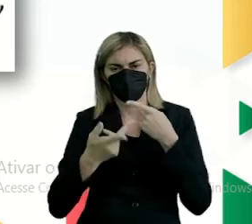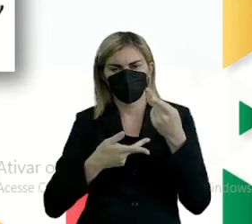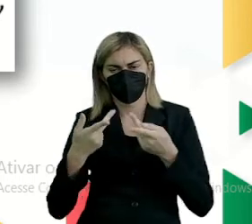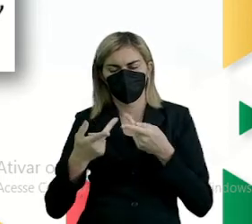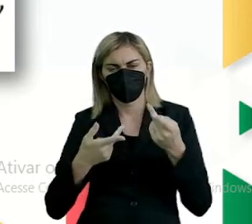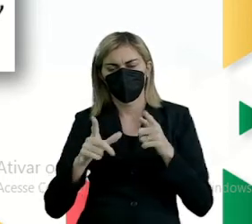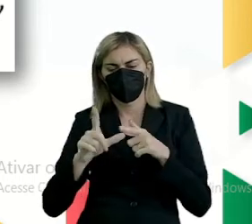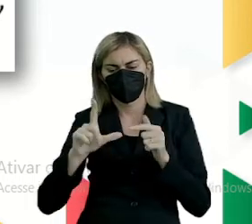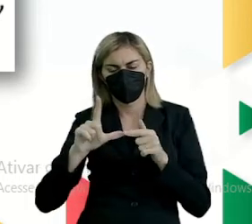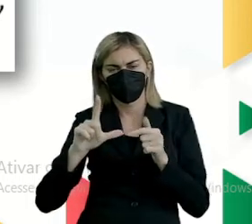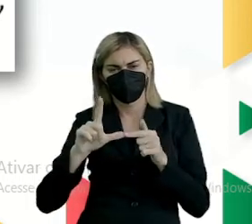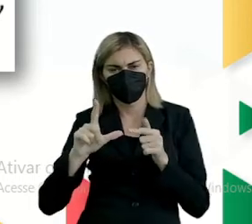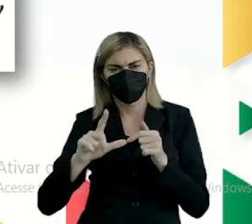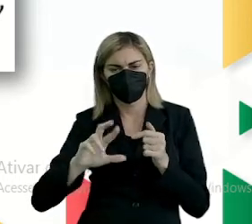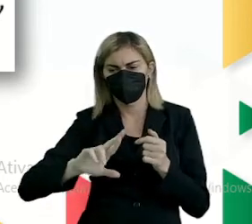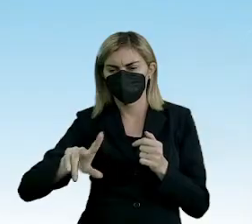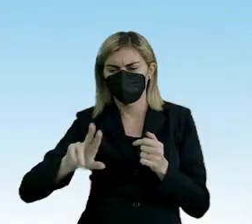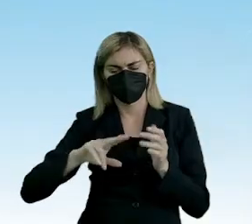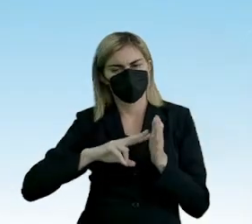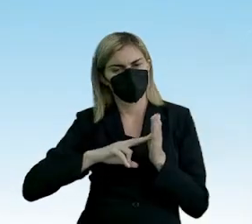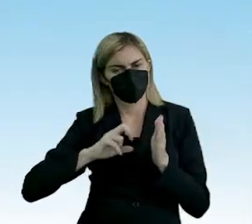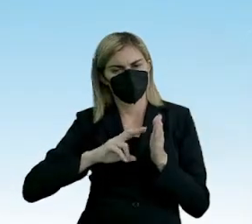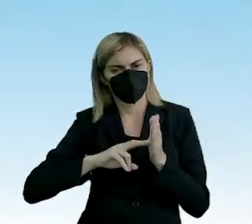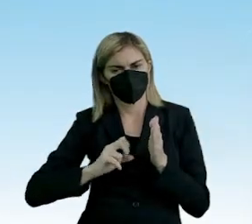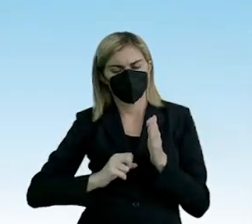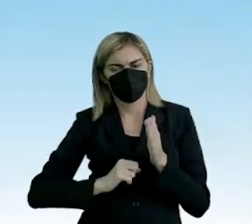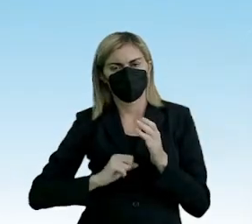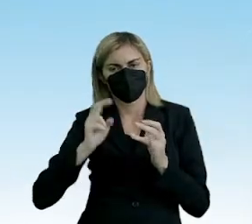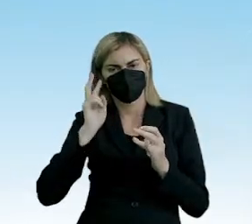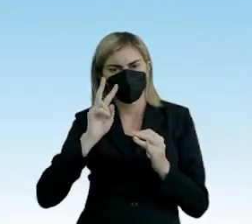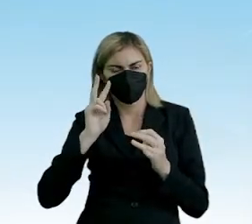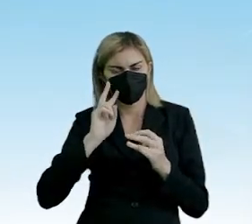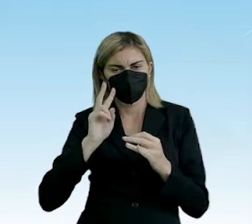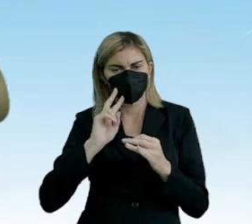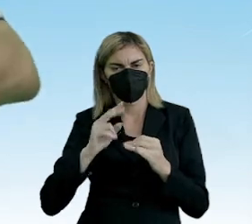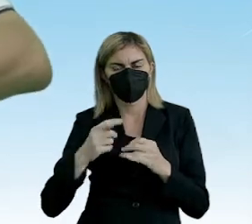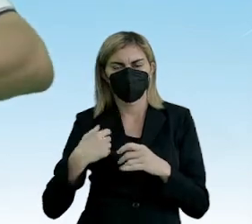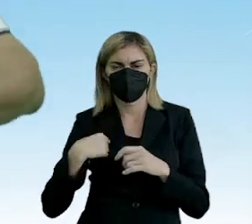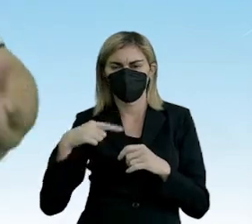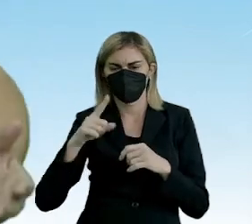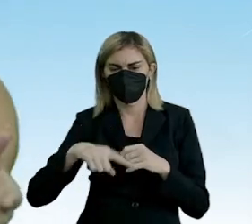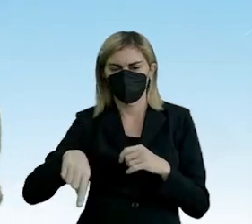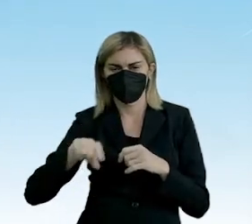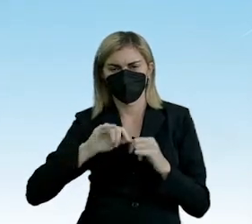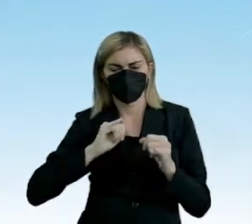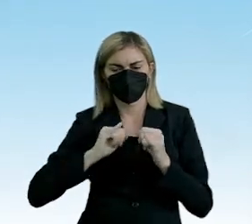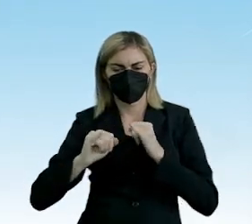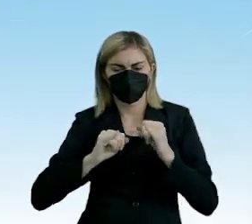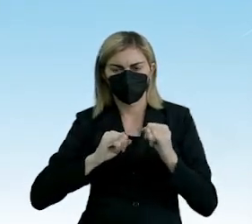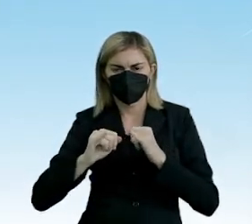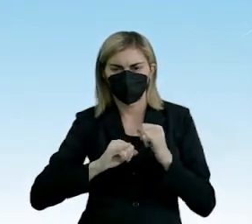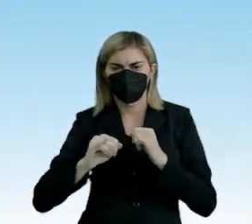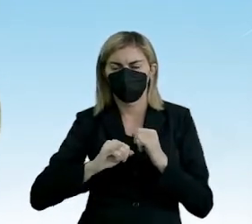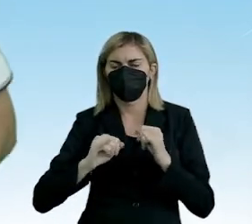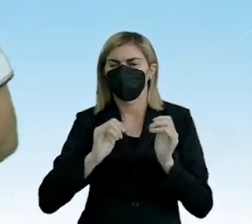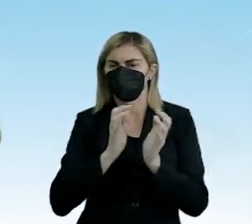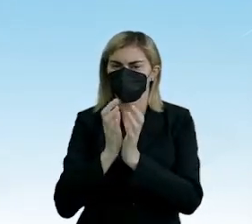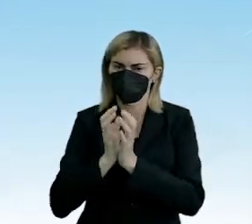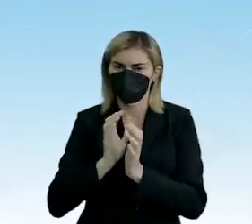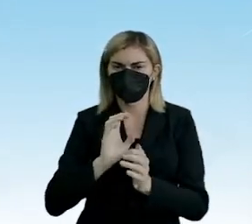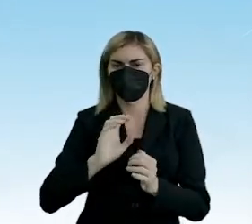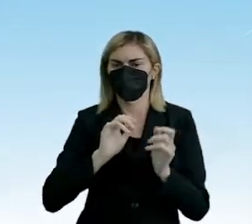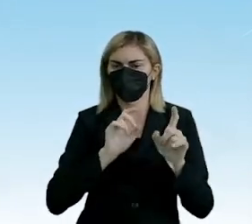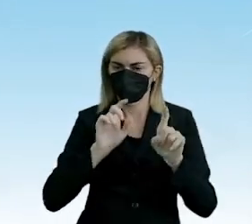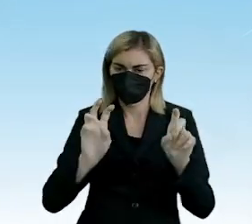as letras, a não verbal é a figura. Lembrem-se de que na internet, nos blogs,